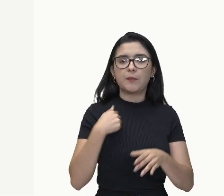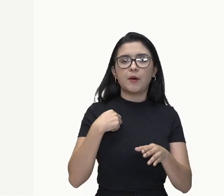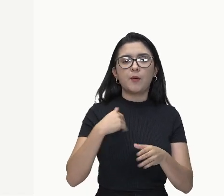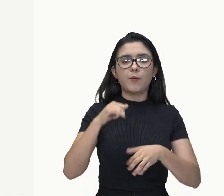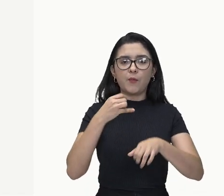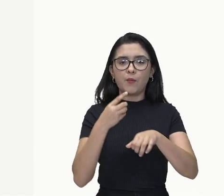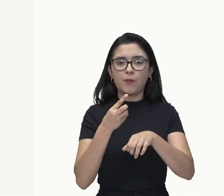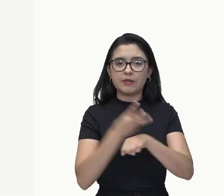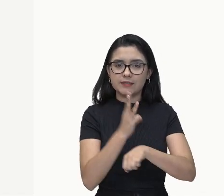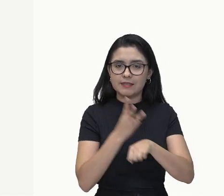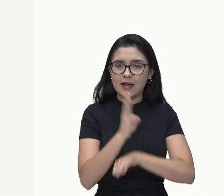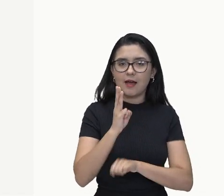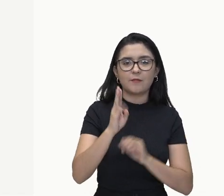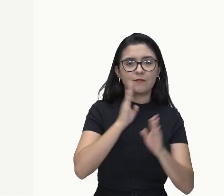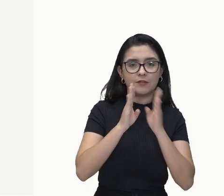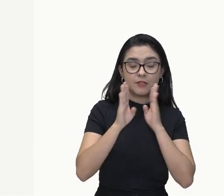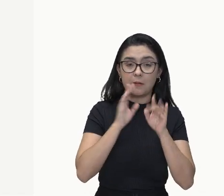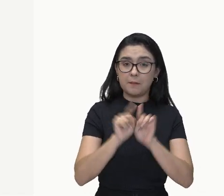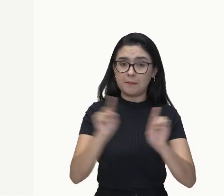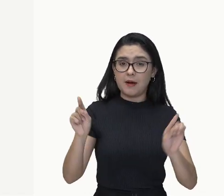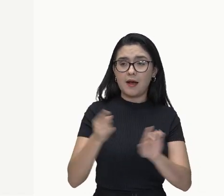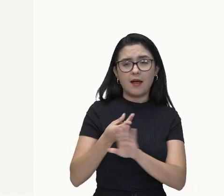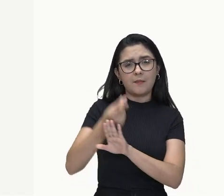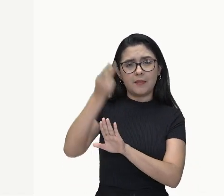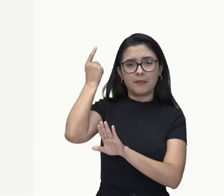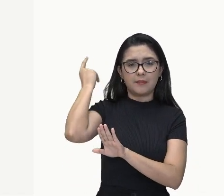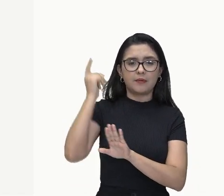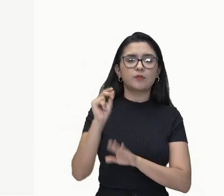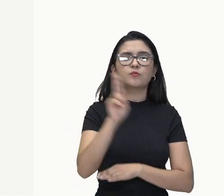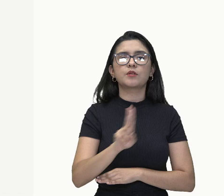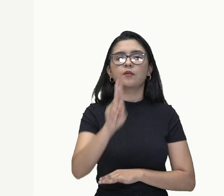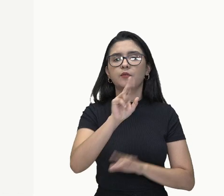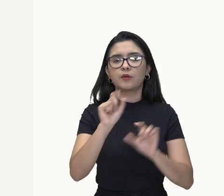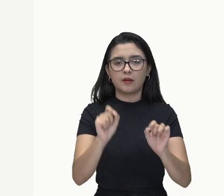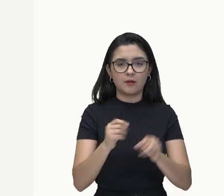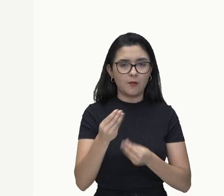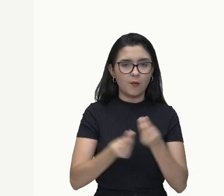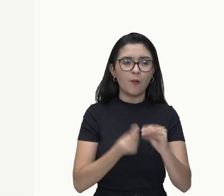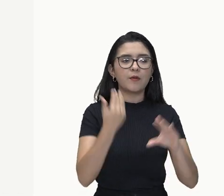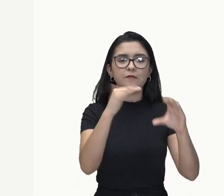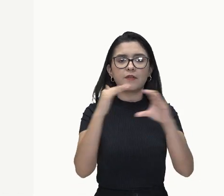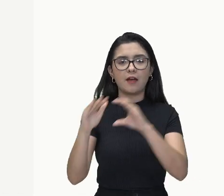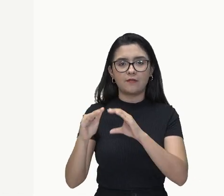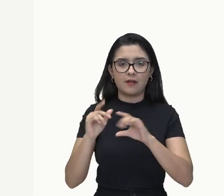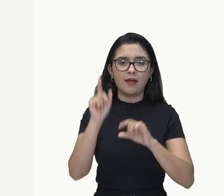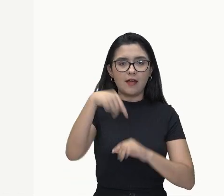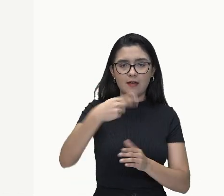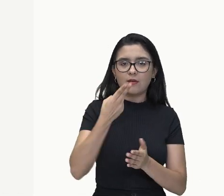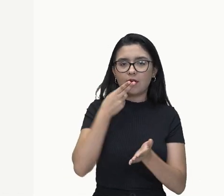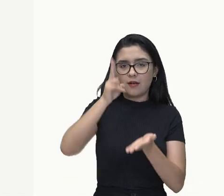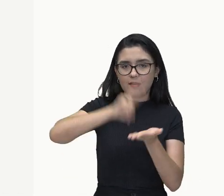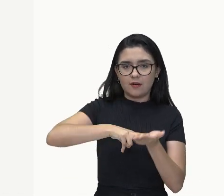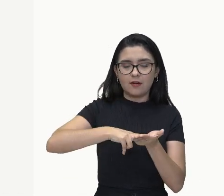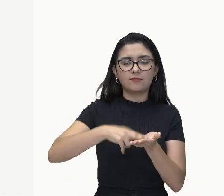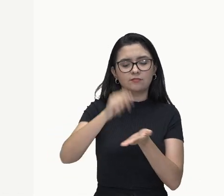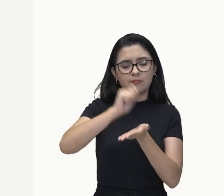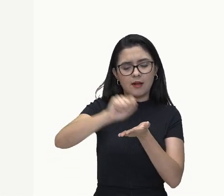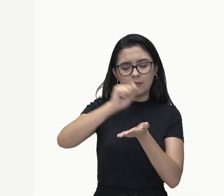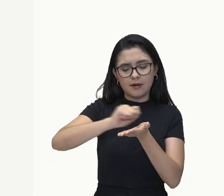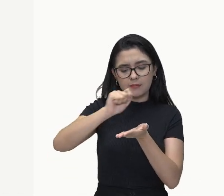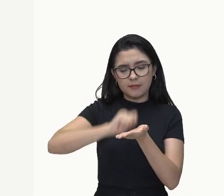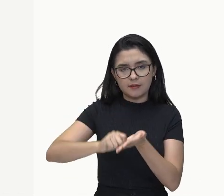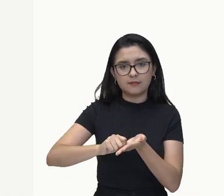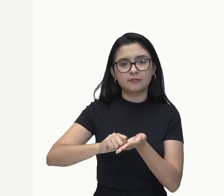lá, e-mail, mas naquele tempo, olha, as mensagens para ser enviadas eram escritas à mão,